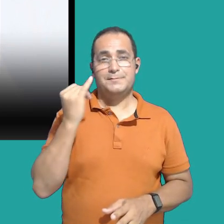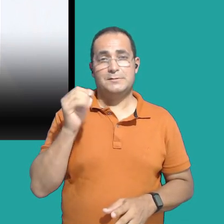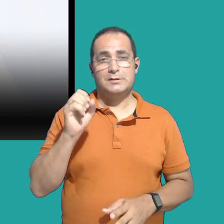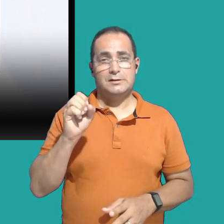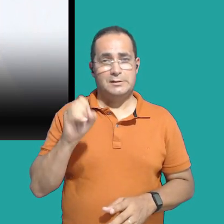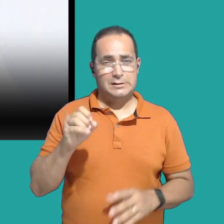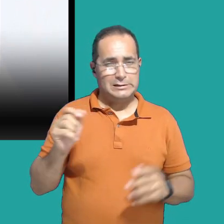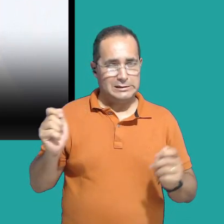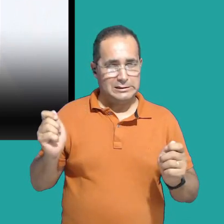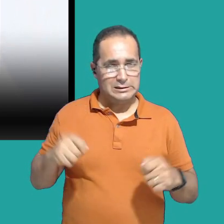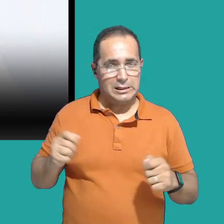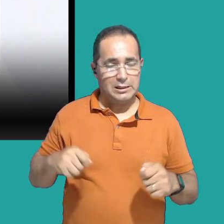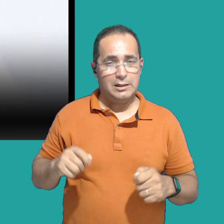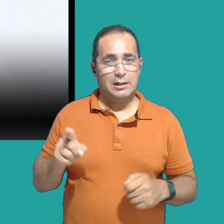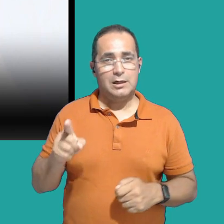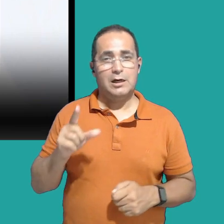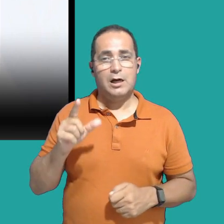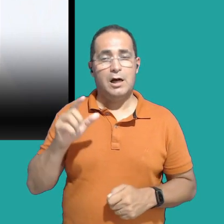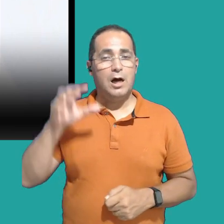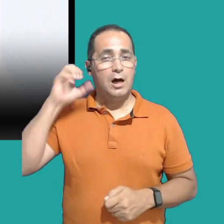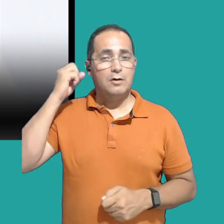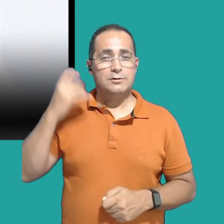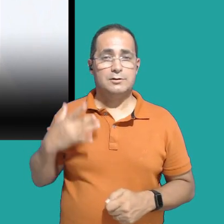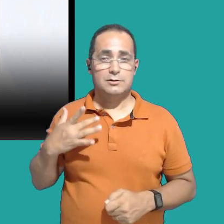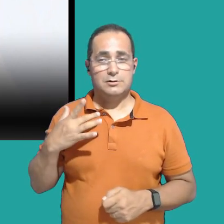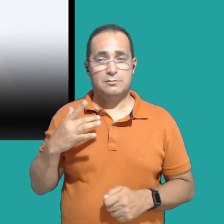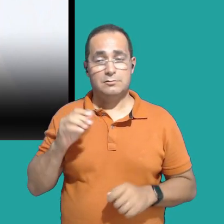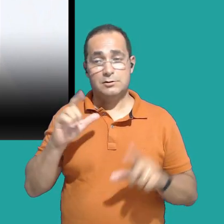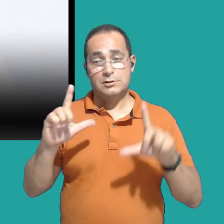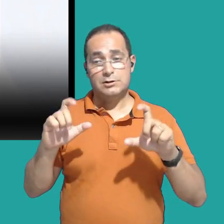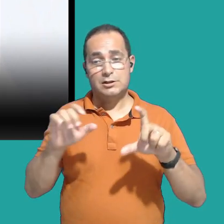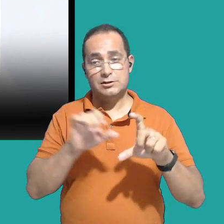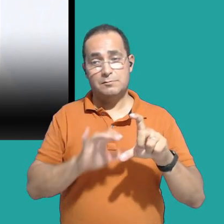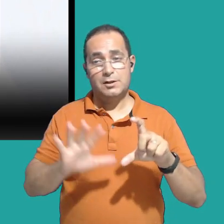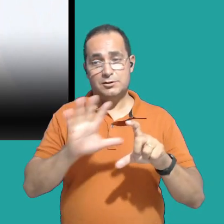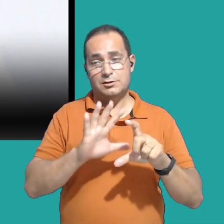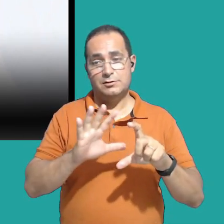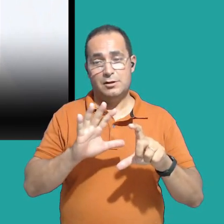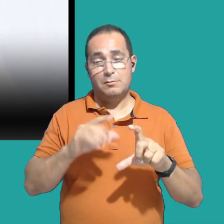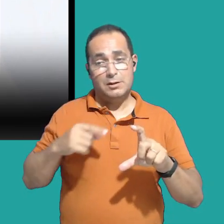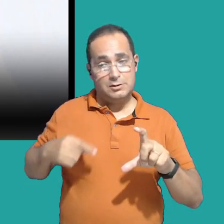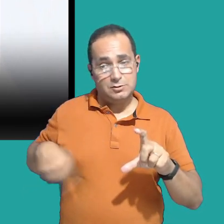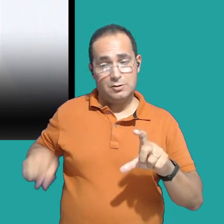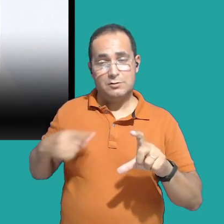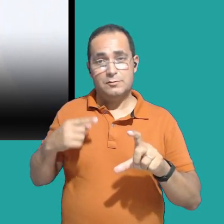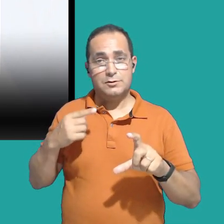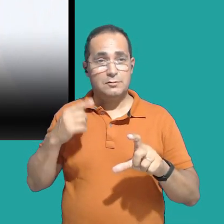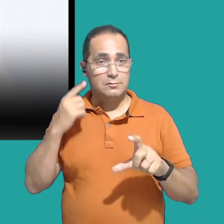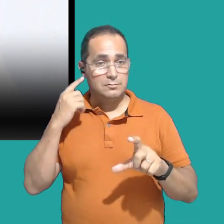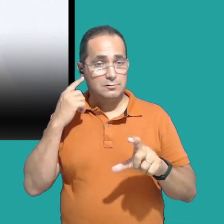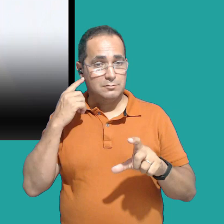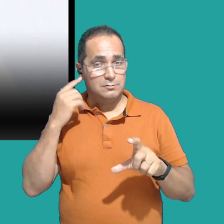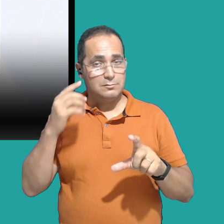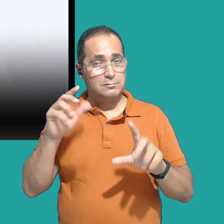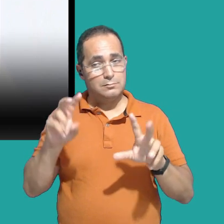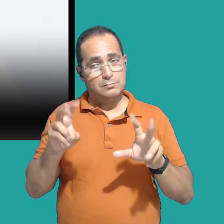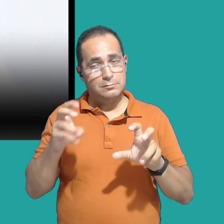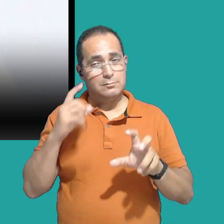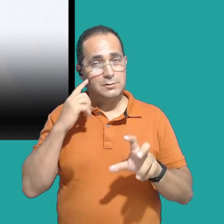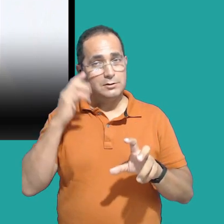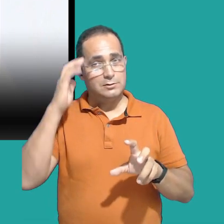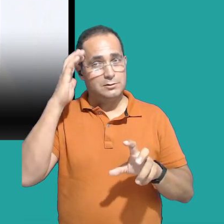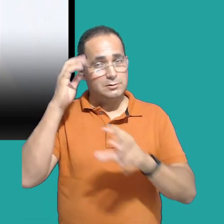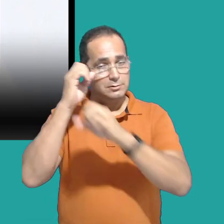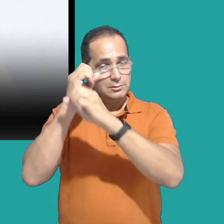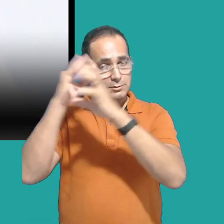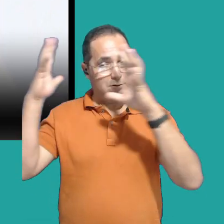prioritariamente, assim, eu acho muito importante, se der para ser colocado, é audiodescrição nas imagens, para que a gente possa